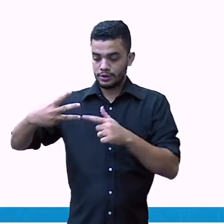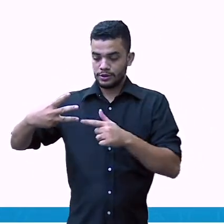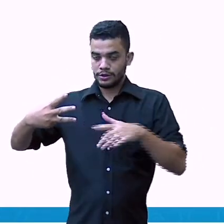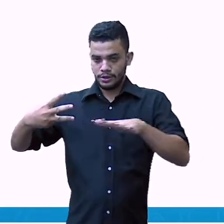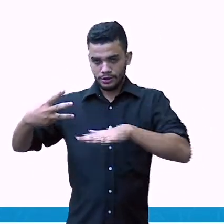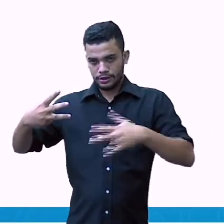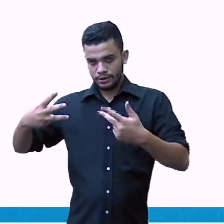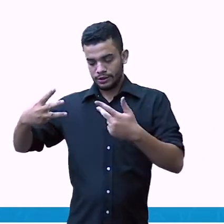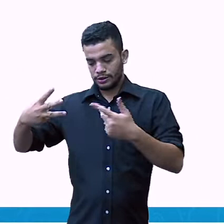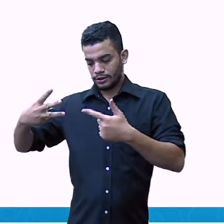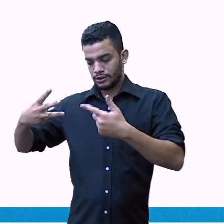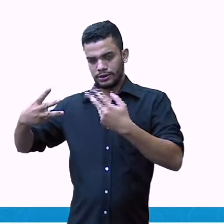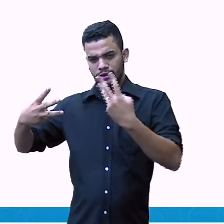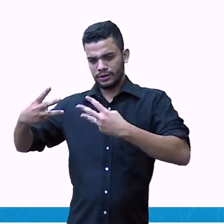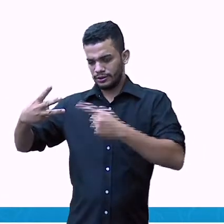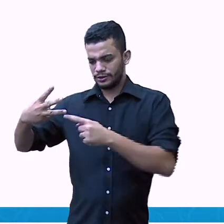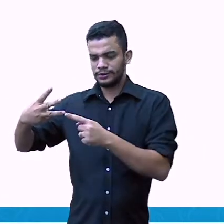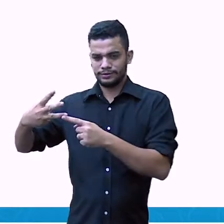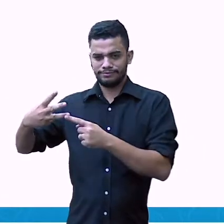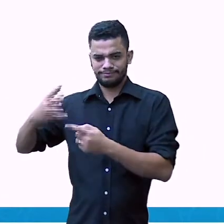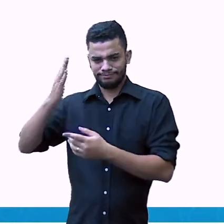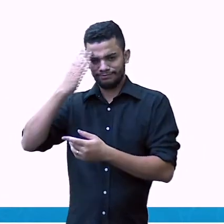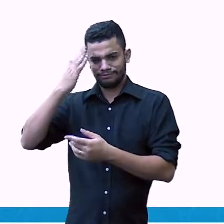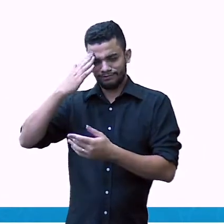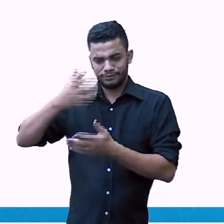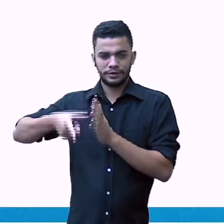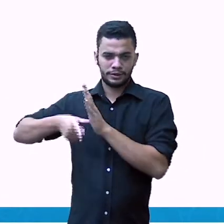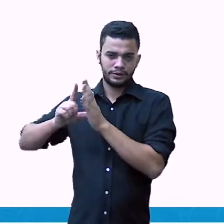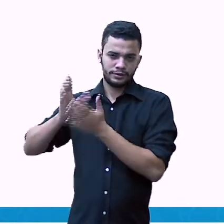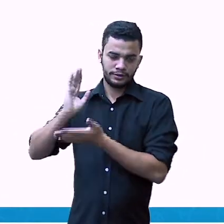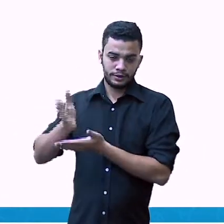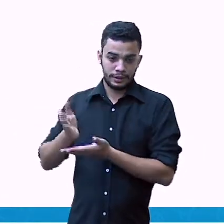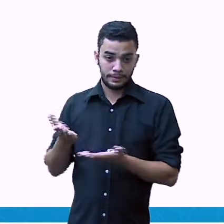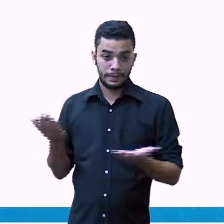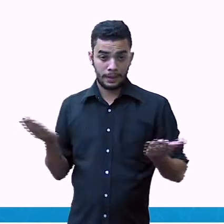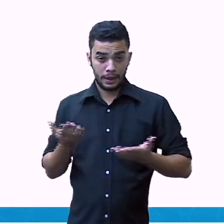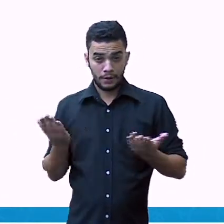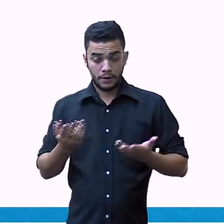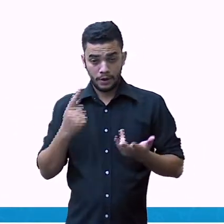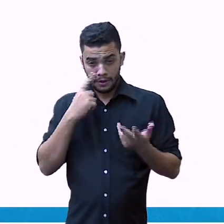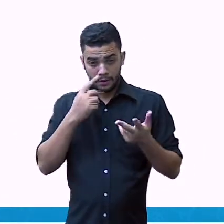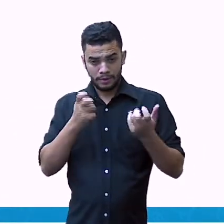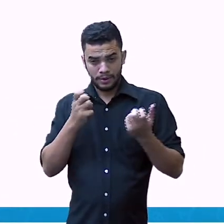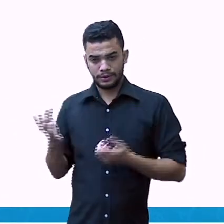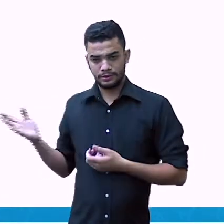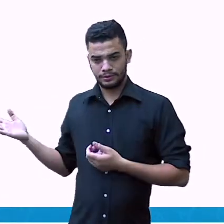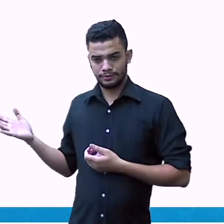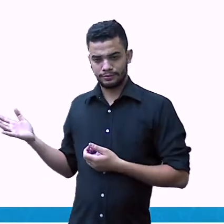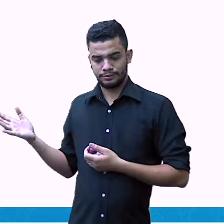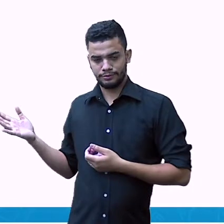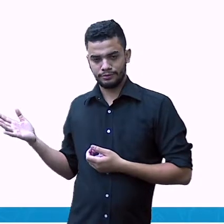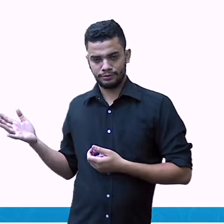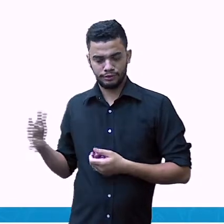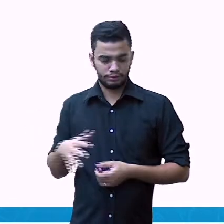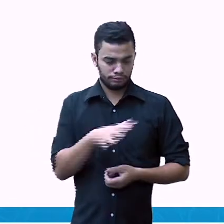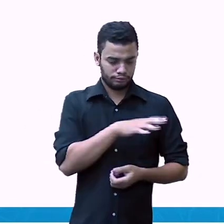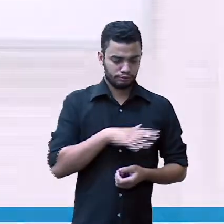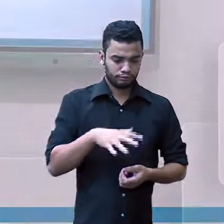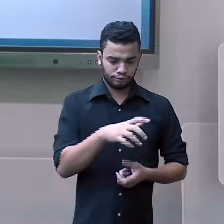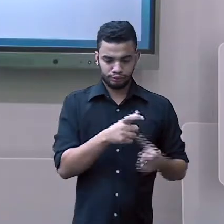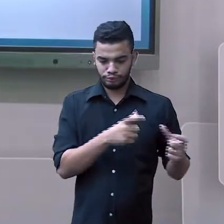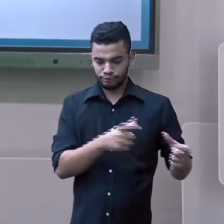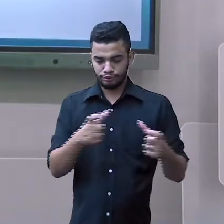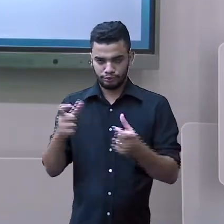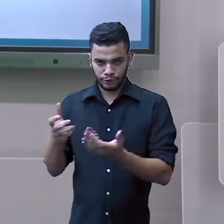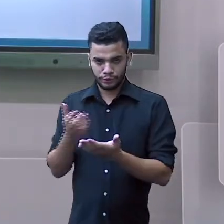pecuária, extrativismo, indústria, comércio e os serviços. Se você não